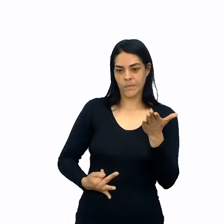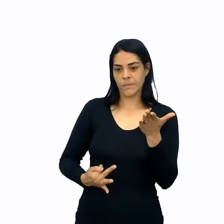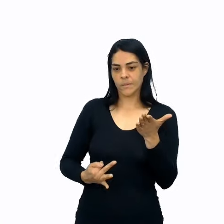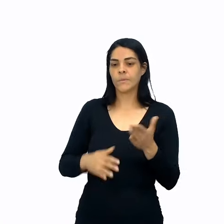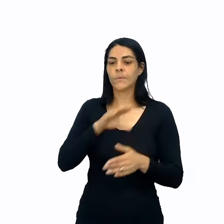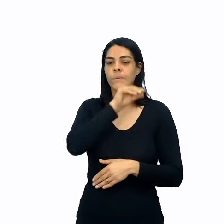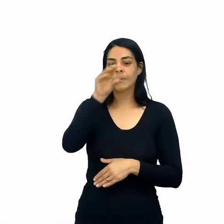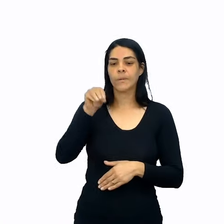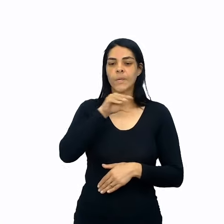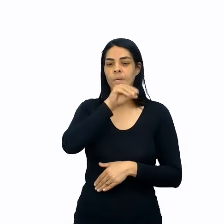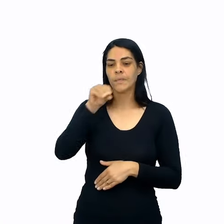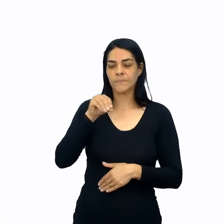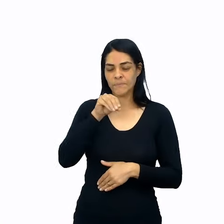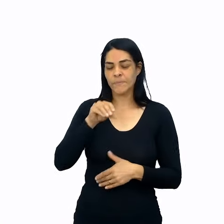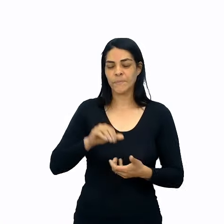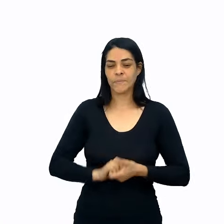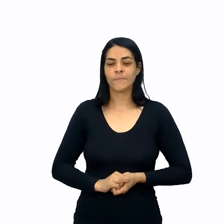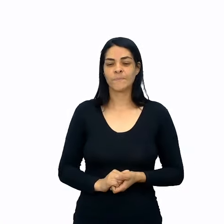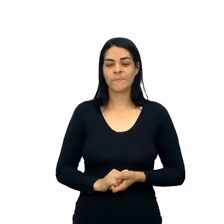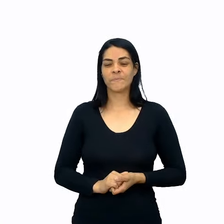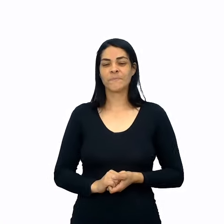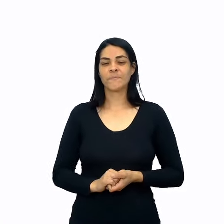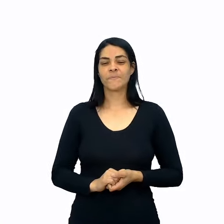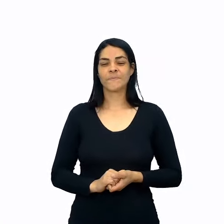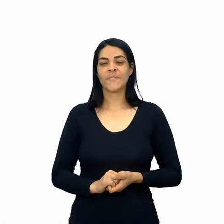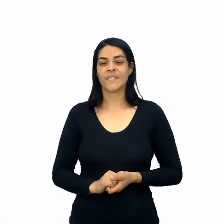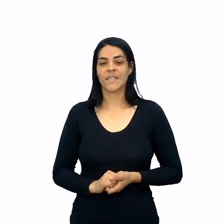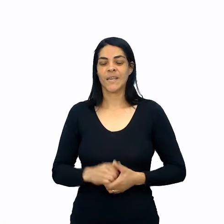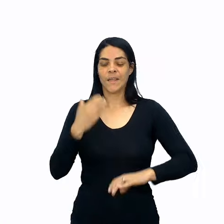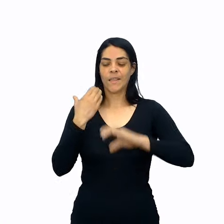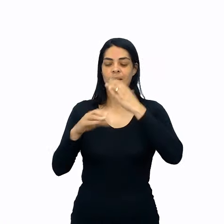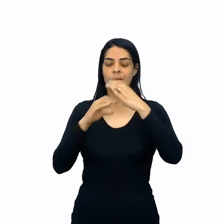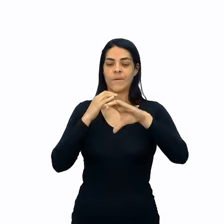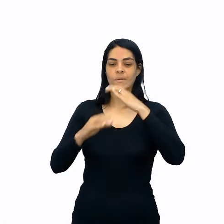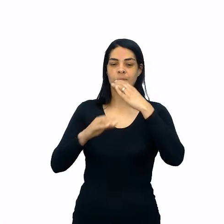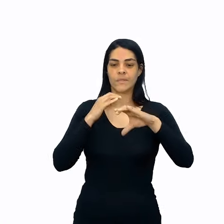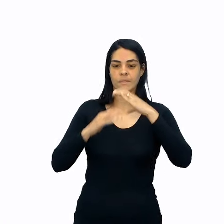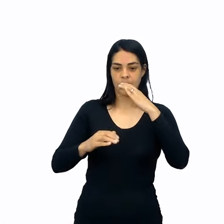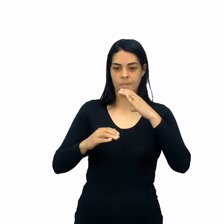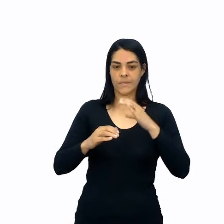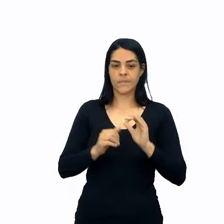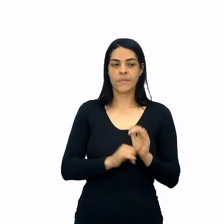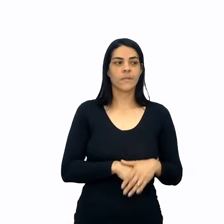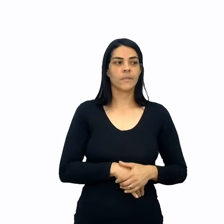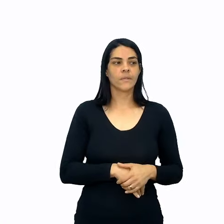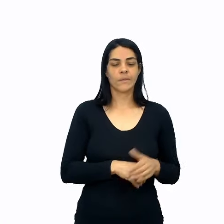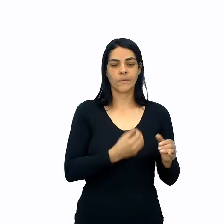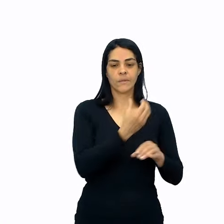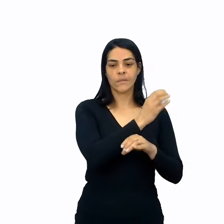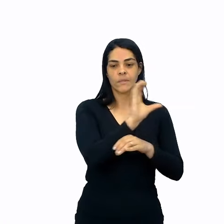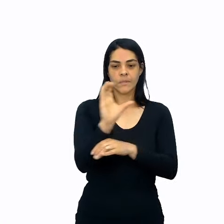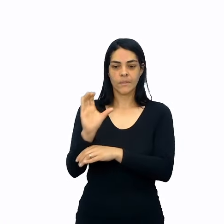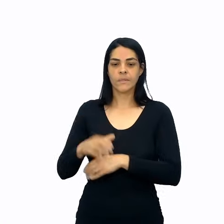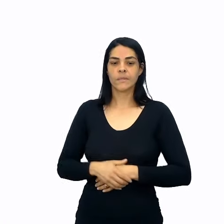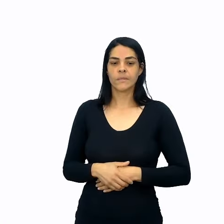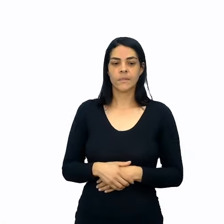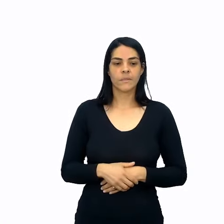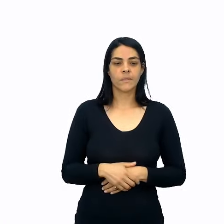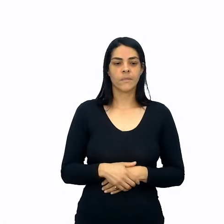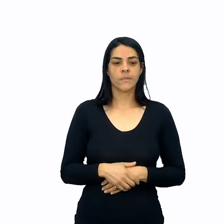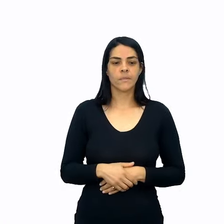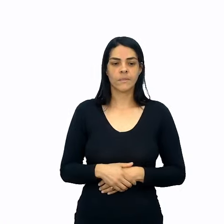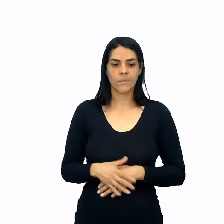temos o seminário. Nessa situação de comunicação, a transmissão da pesquisa e da seleção das coletas de